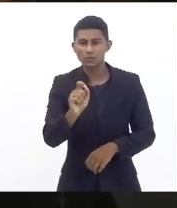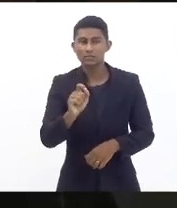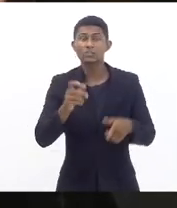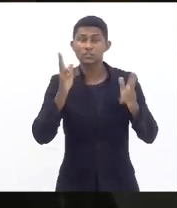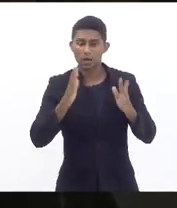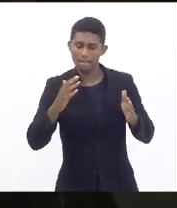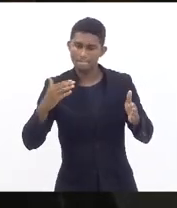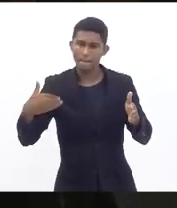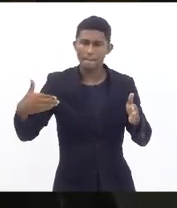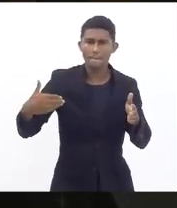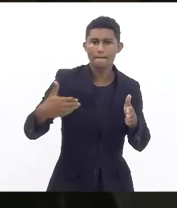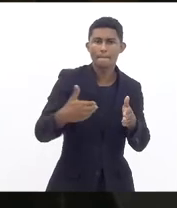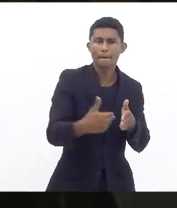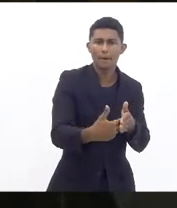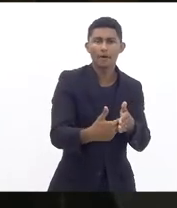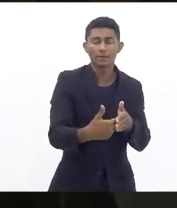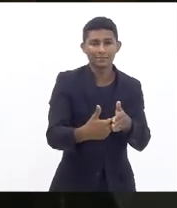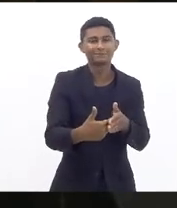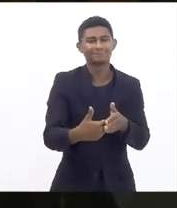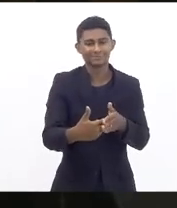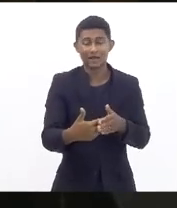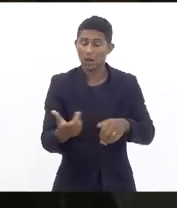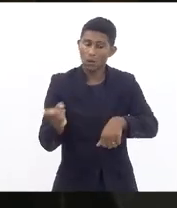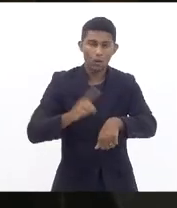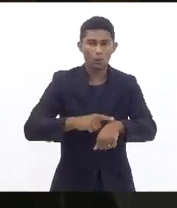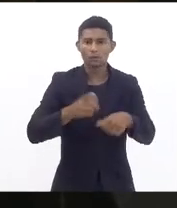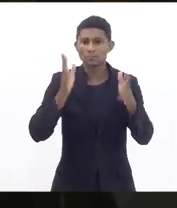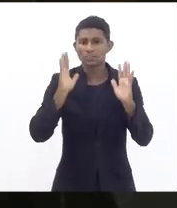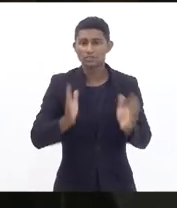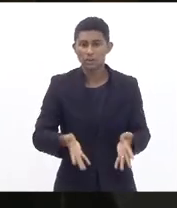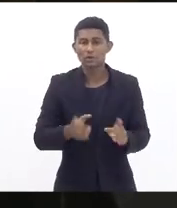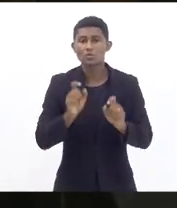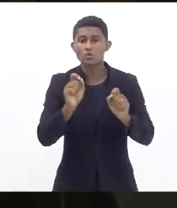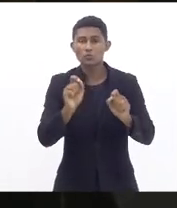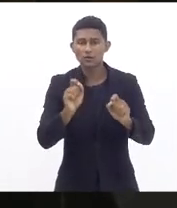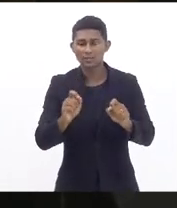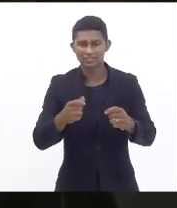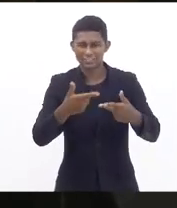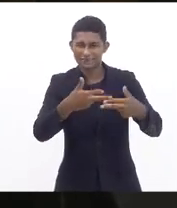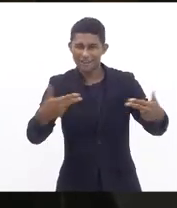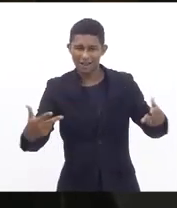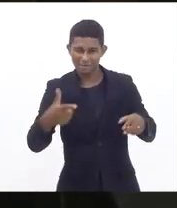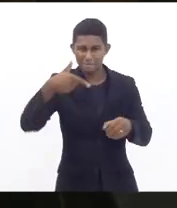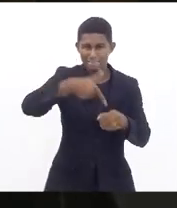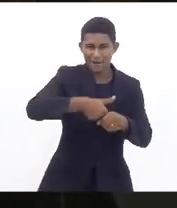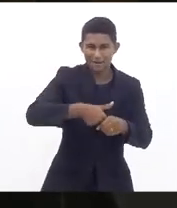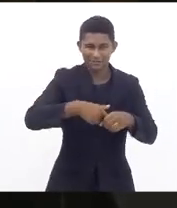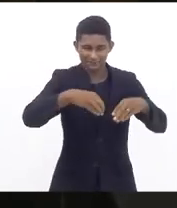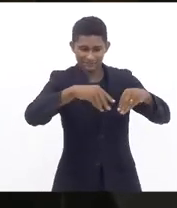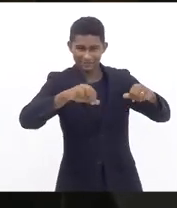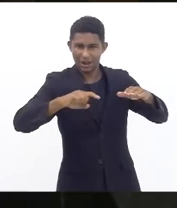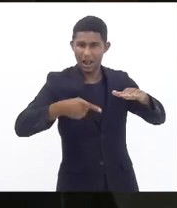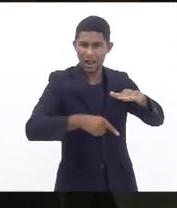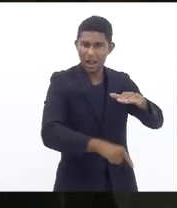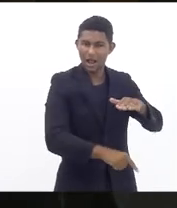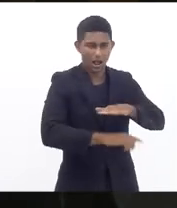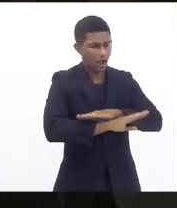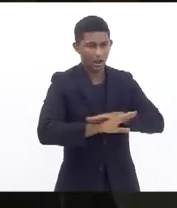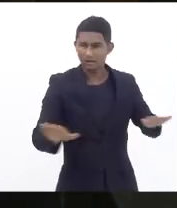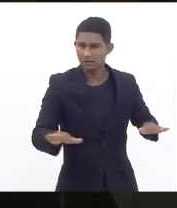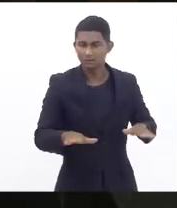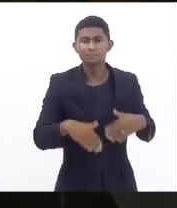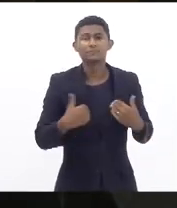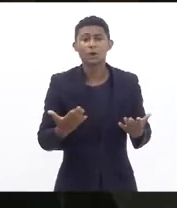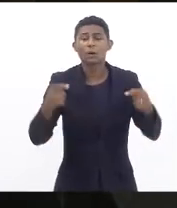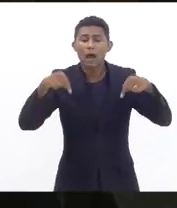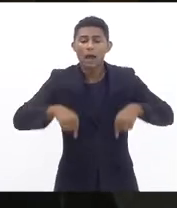de se dar um basta para o combustível fóssil. E como é que está esse nível de